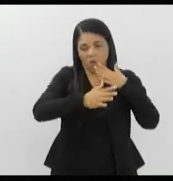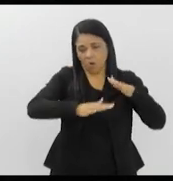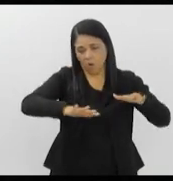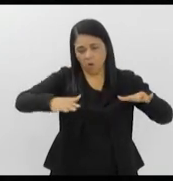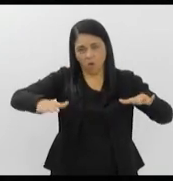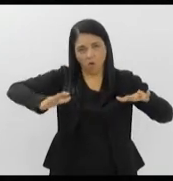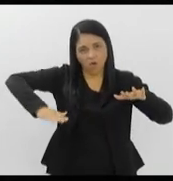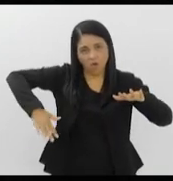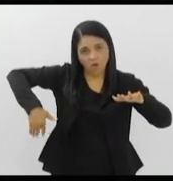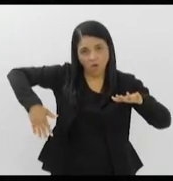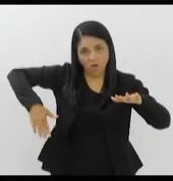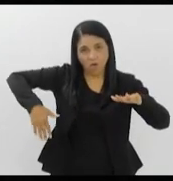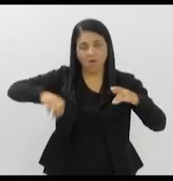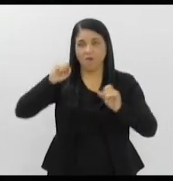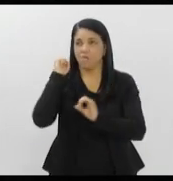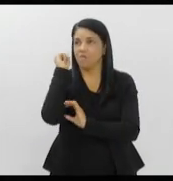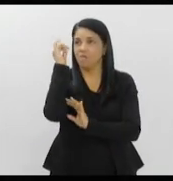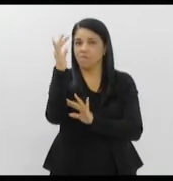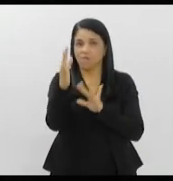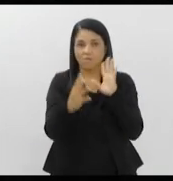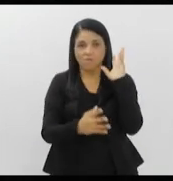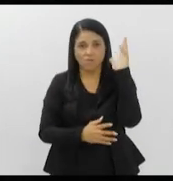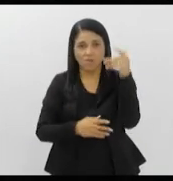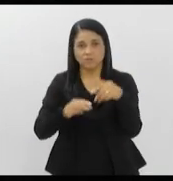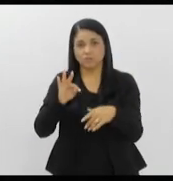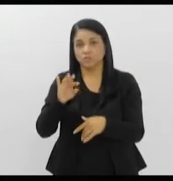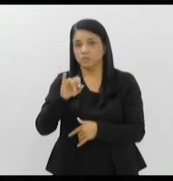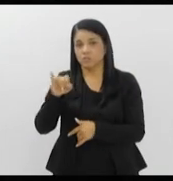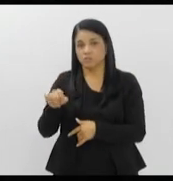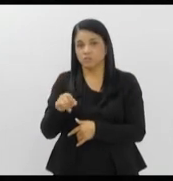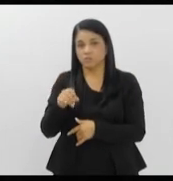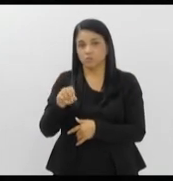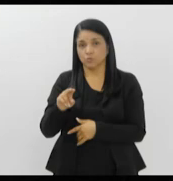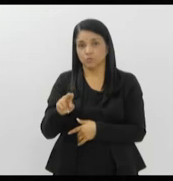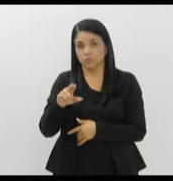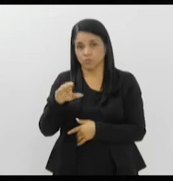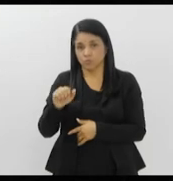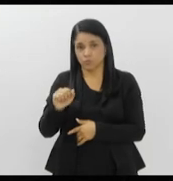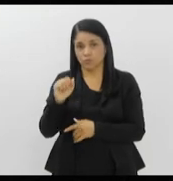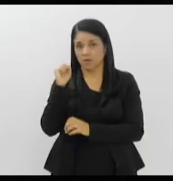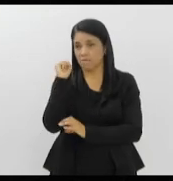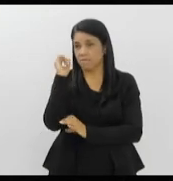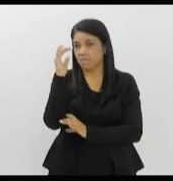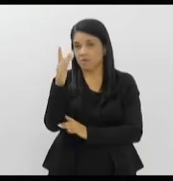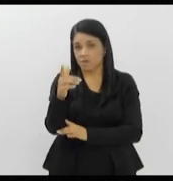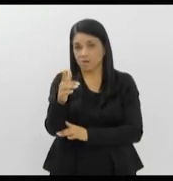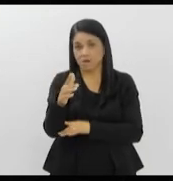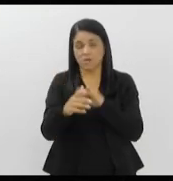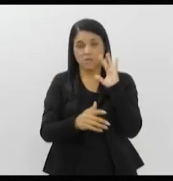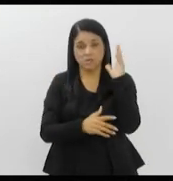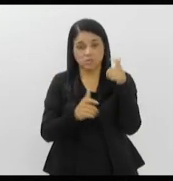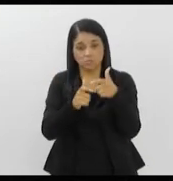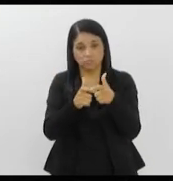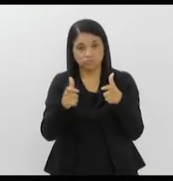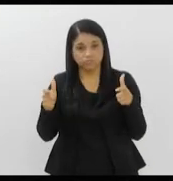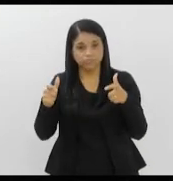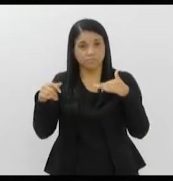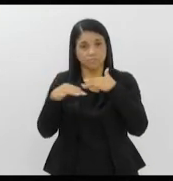Marítima, da Floresta da Tijuca, a maior floresta urbana do